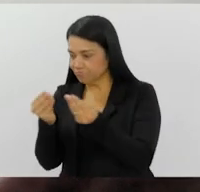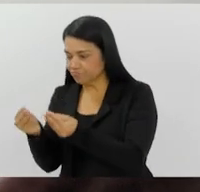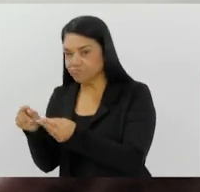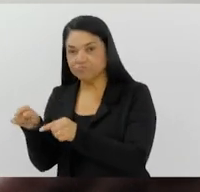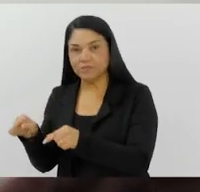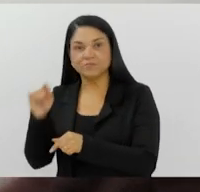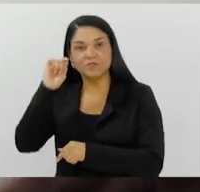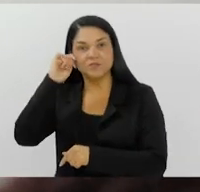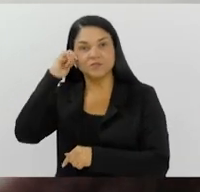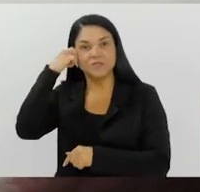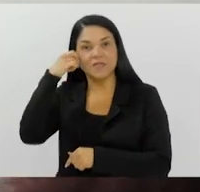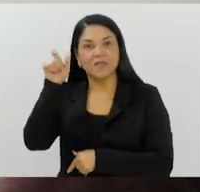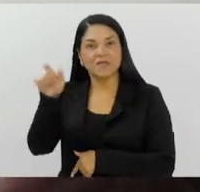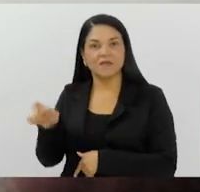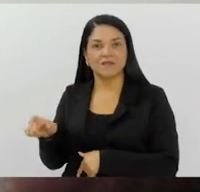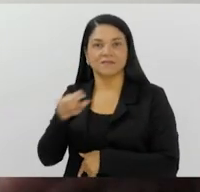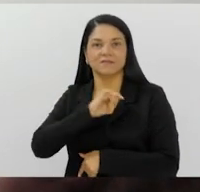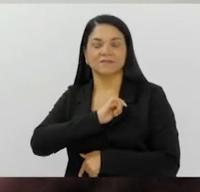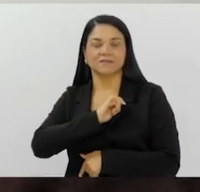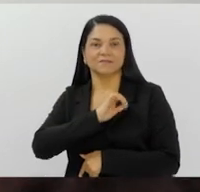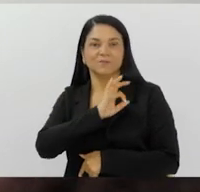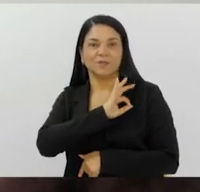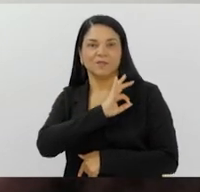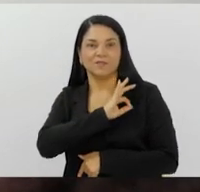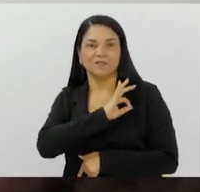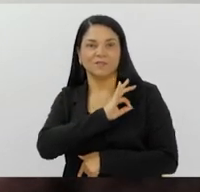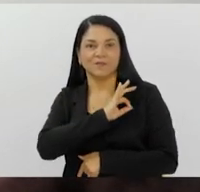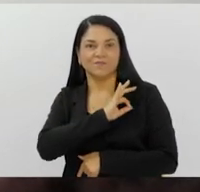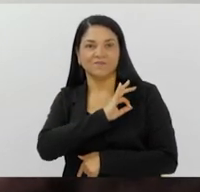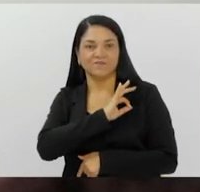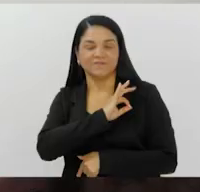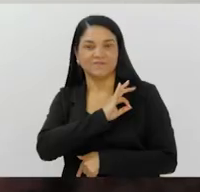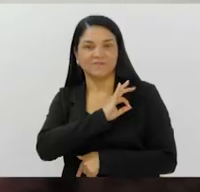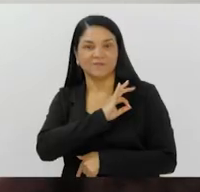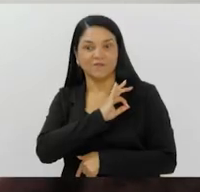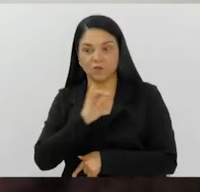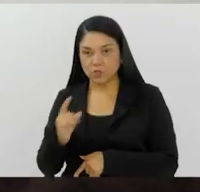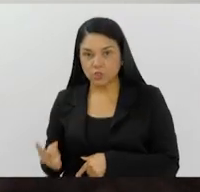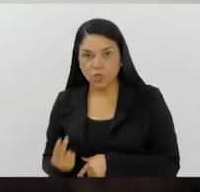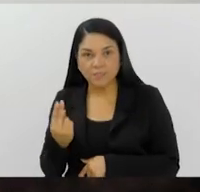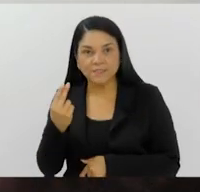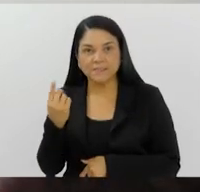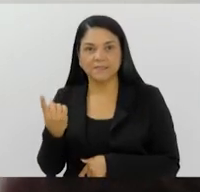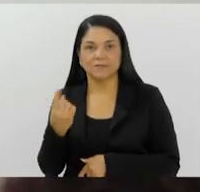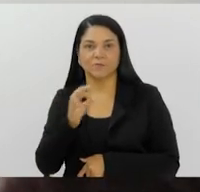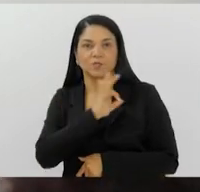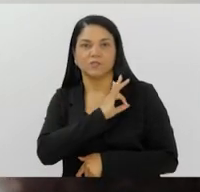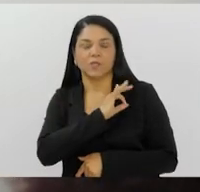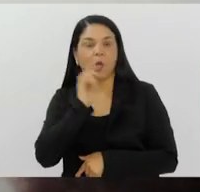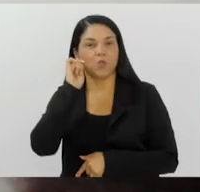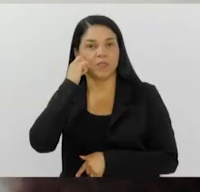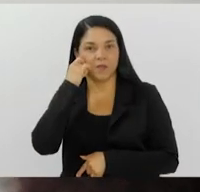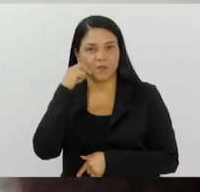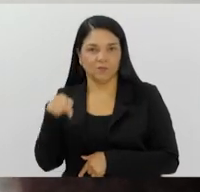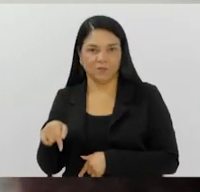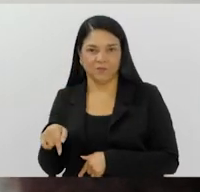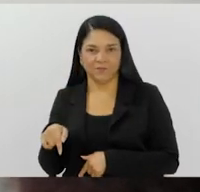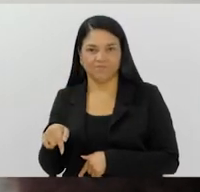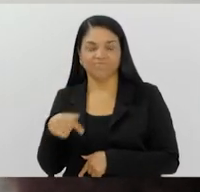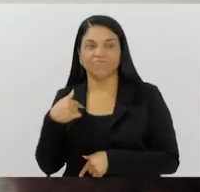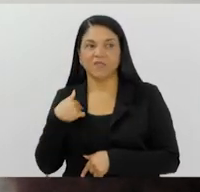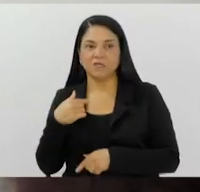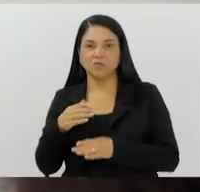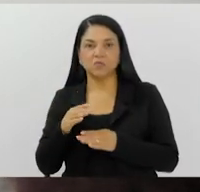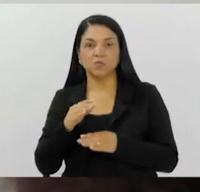pro pro lado de fora o negro ficou sozinho lá dentro para lidar com a situação isso para mim também é bem complexo